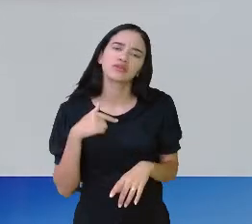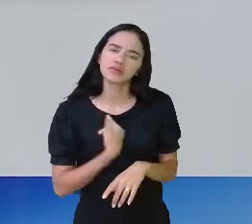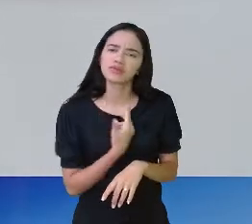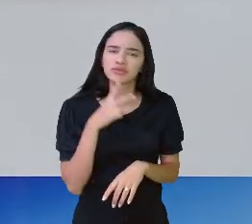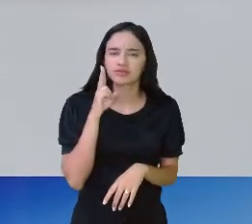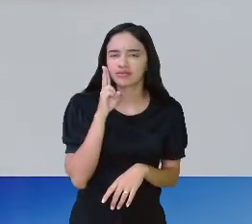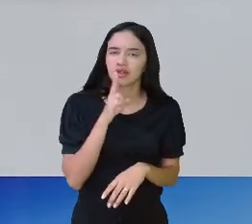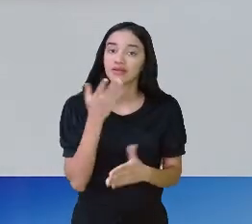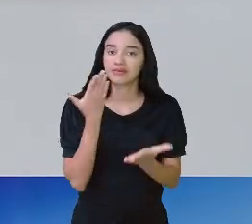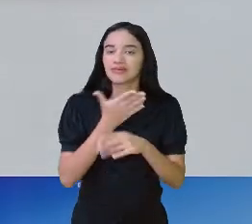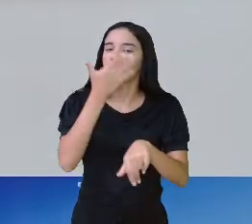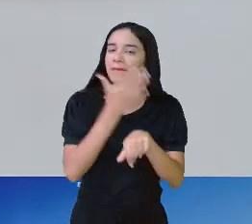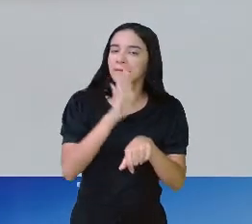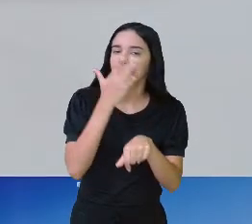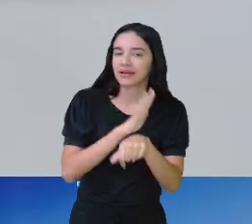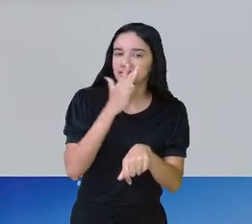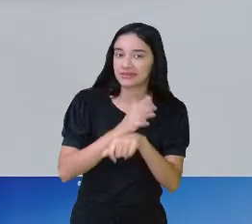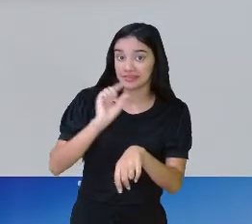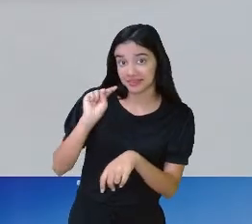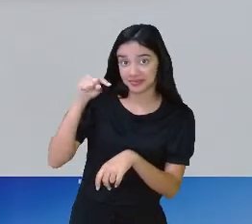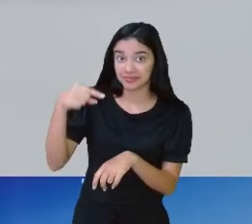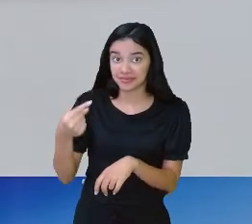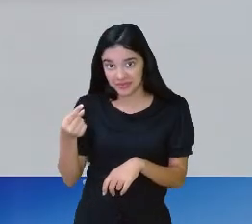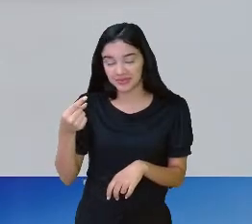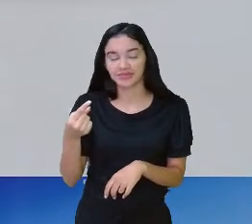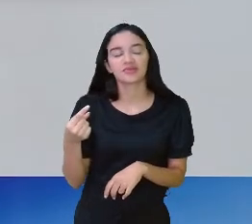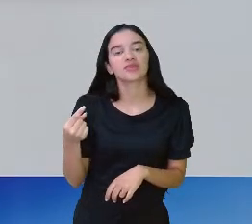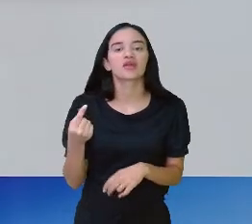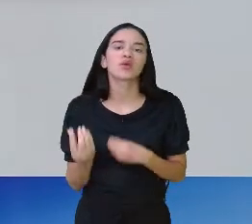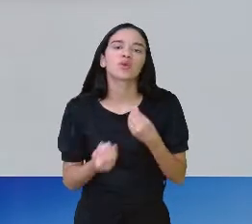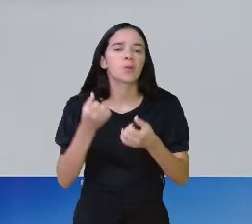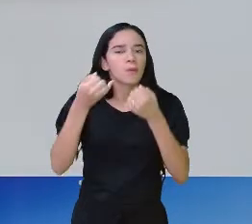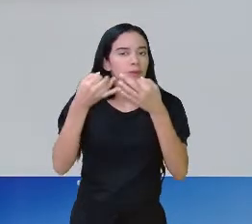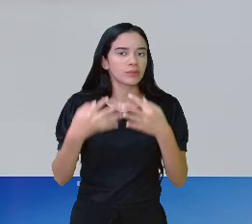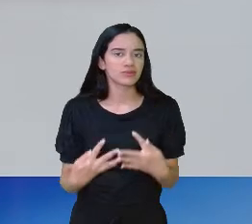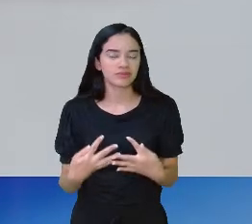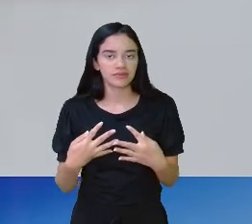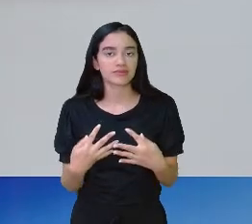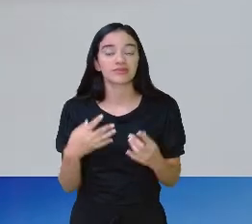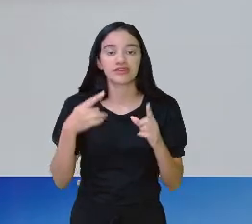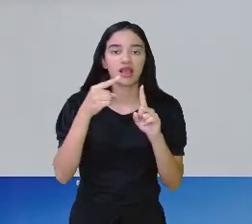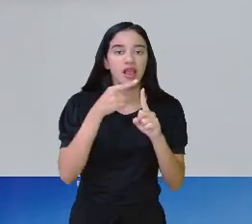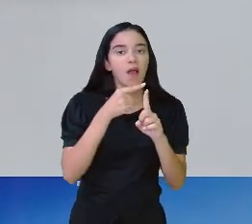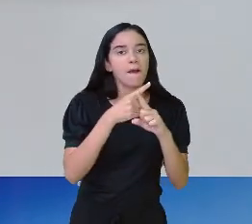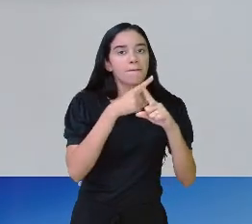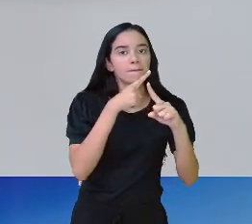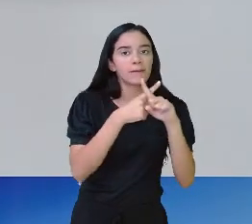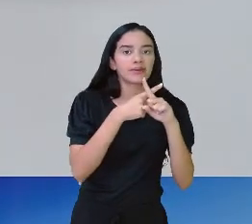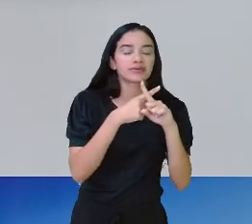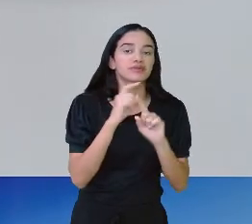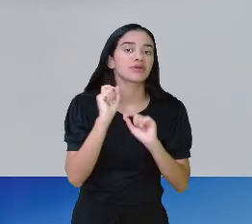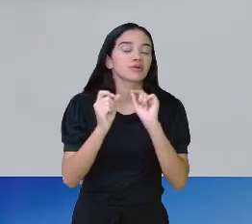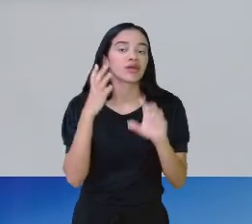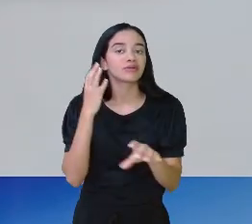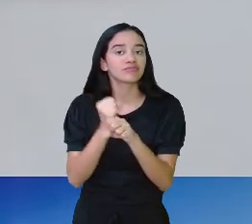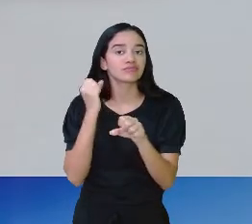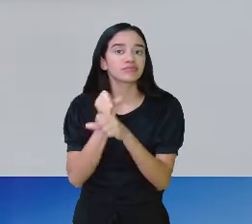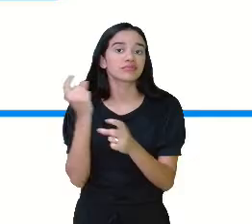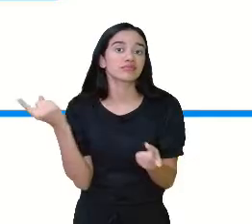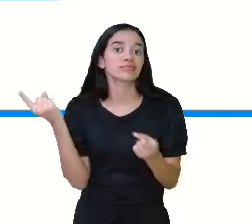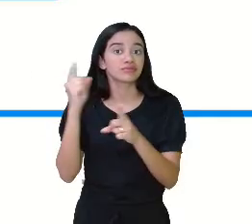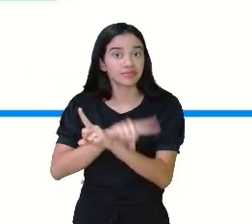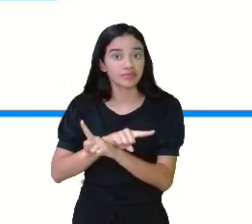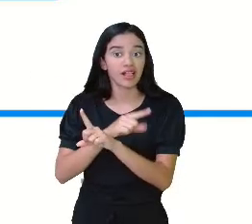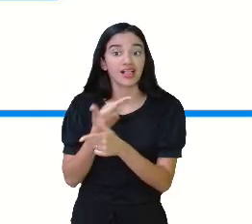fazer isso na prática daqui a pouco. E como eu falei, a multiplicação é a operação inversa